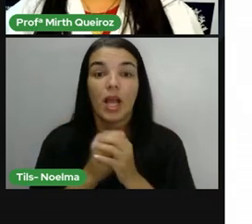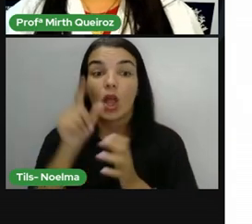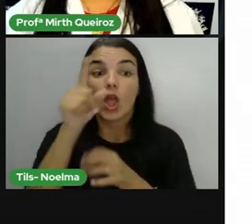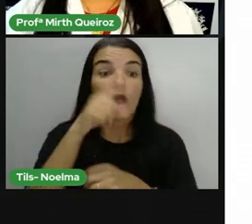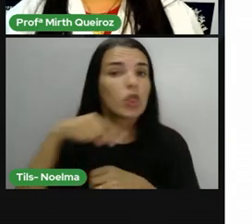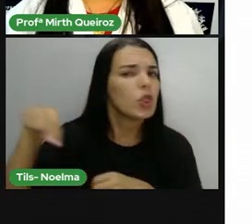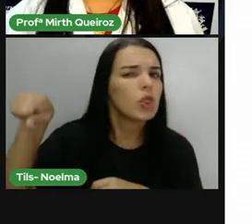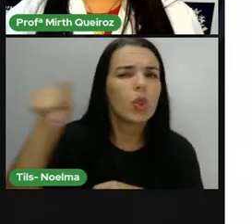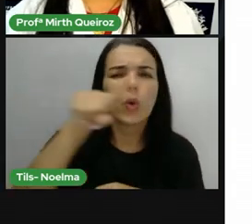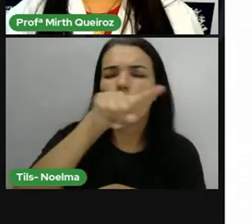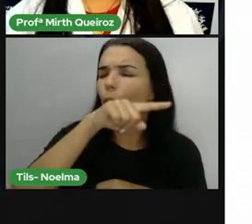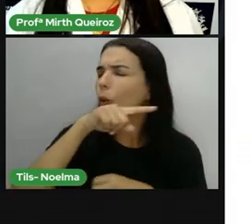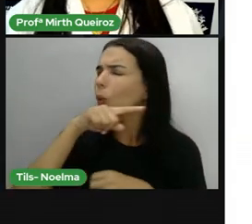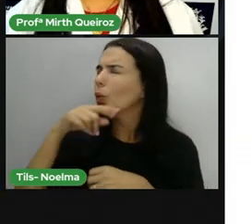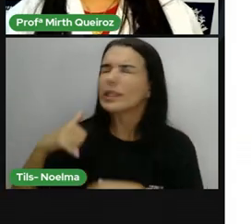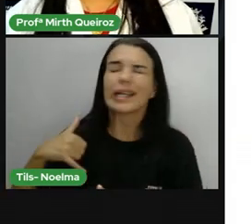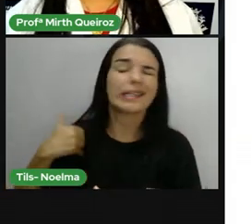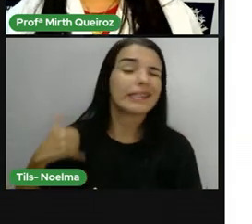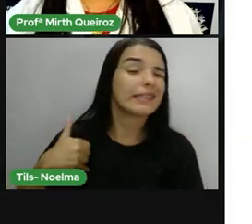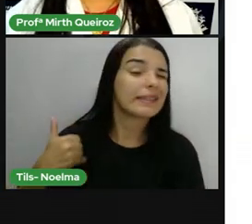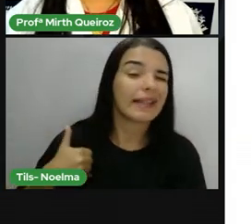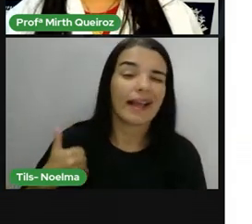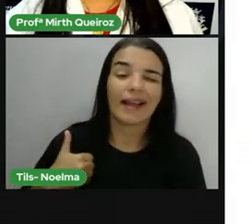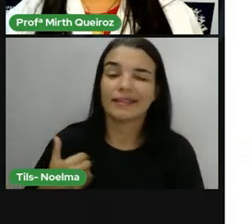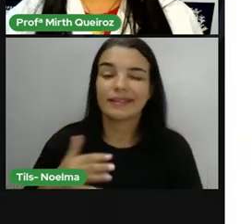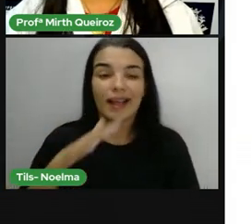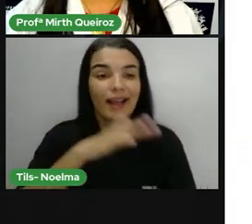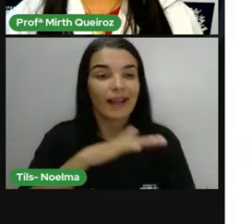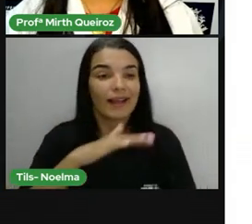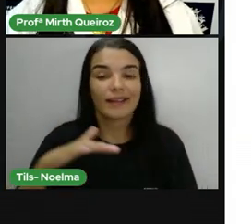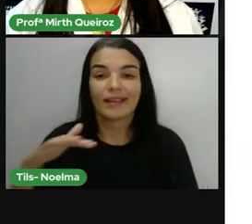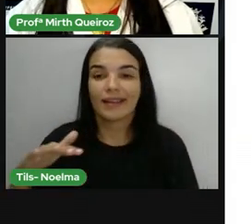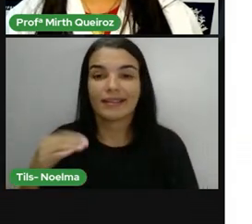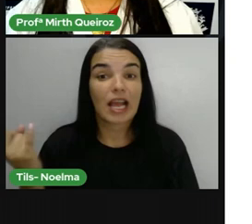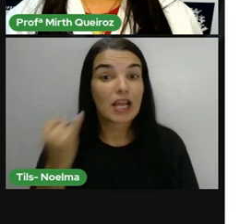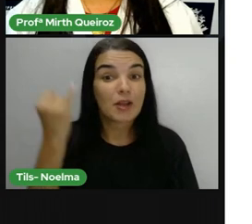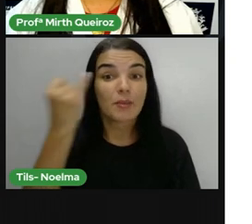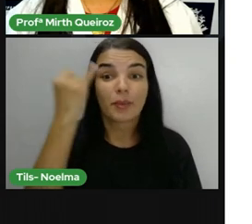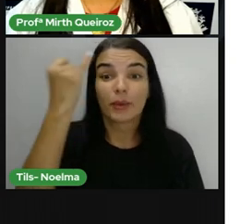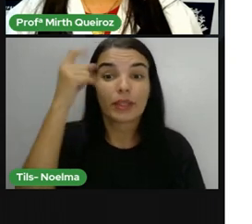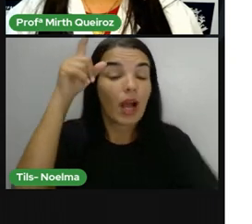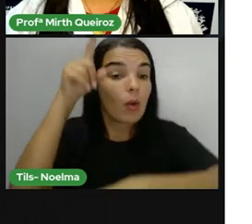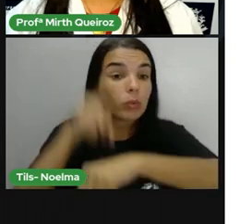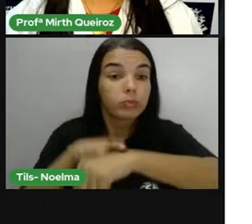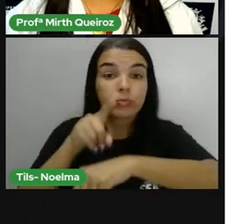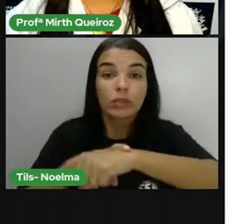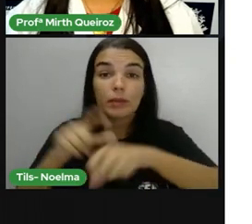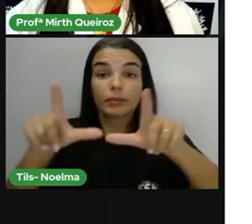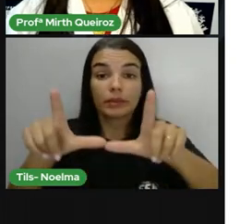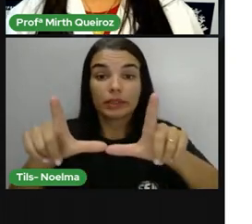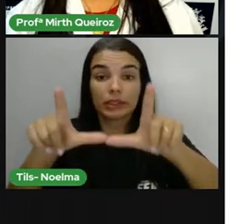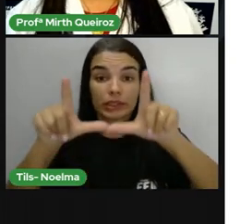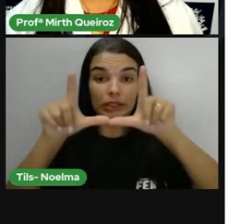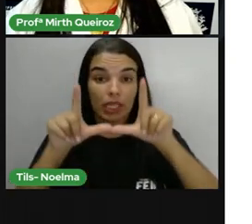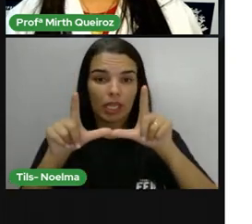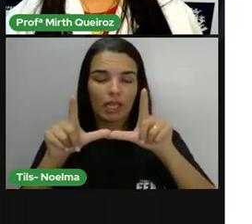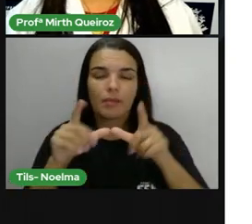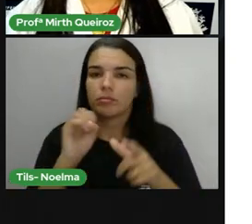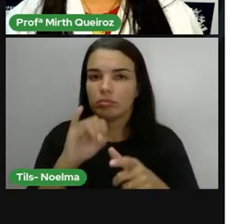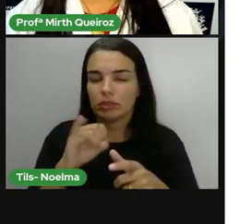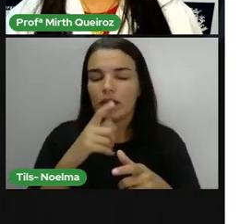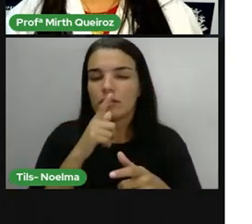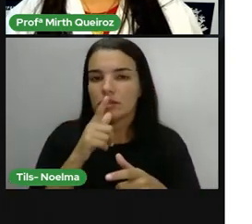Para todas as faixas etárias das crianças, é essencial que o tempo em frente a telas, como